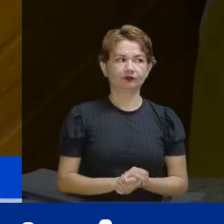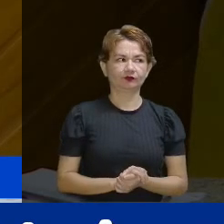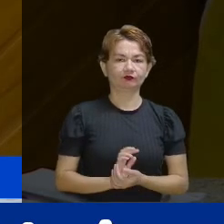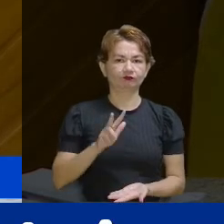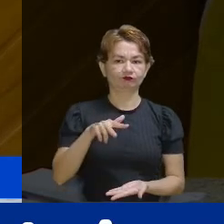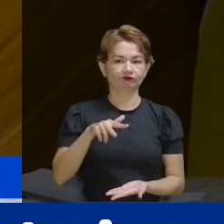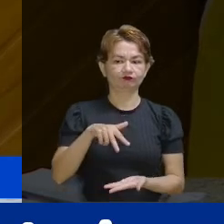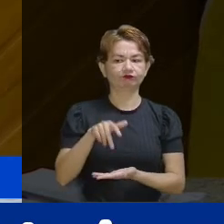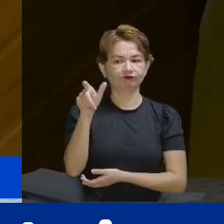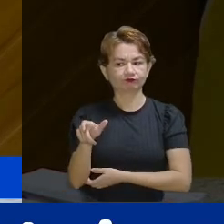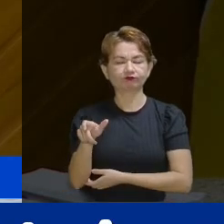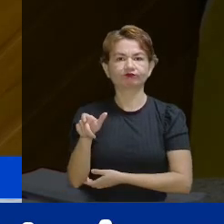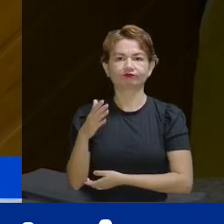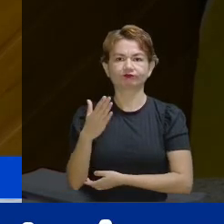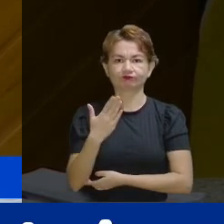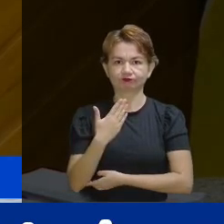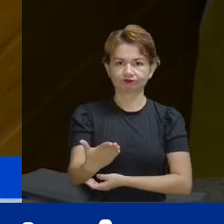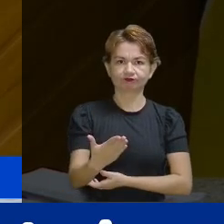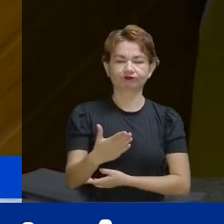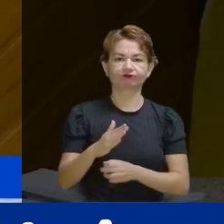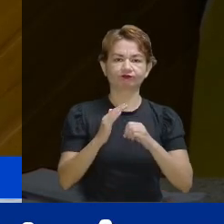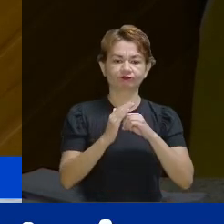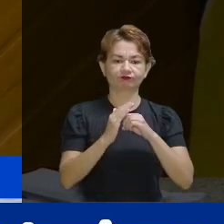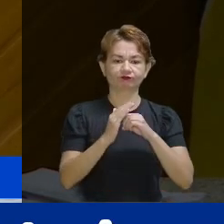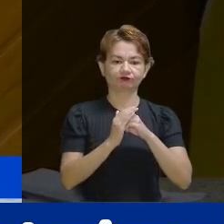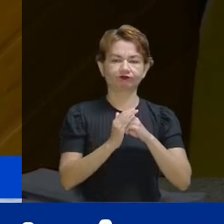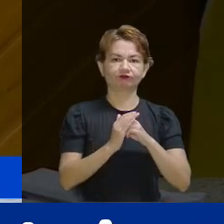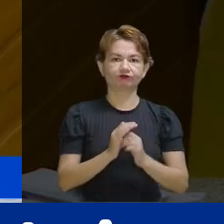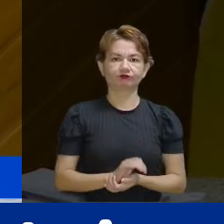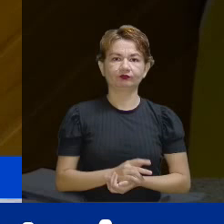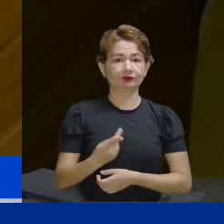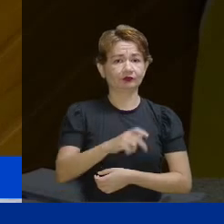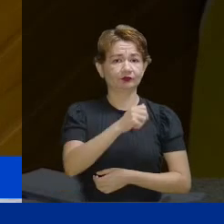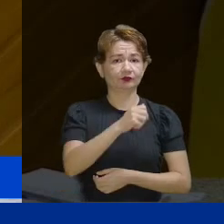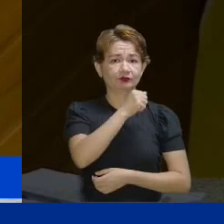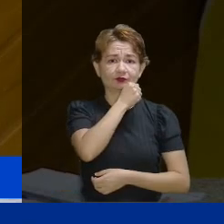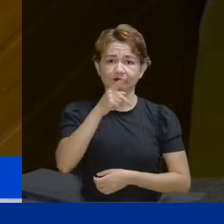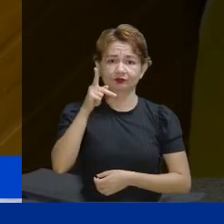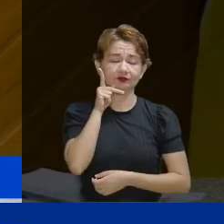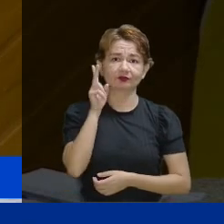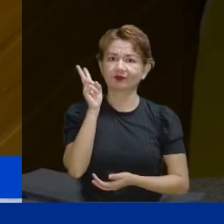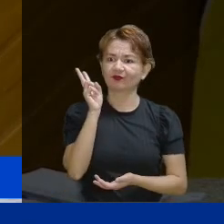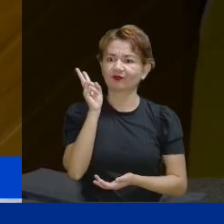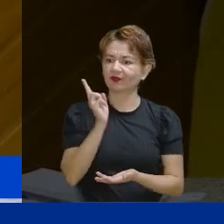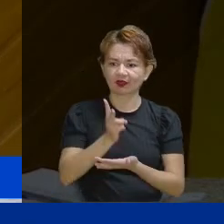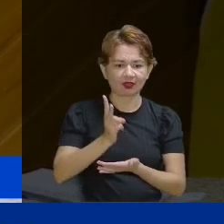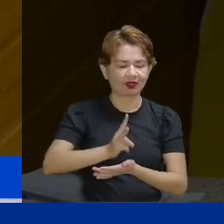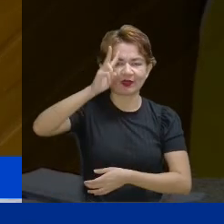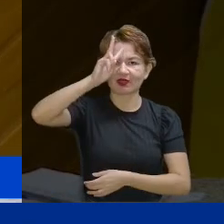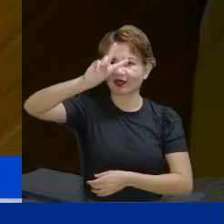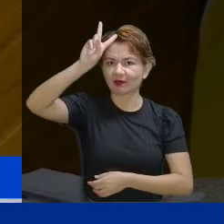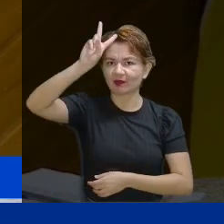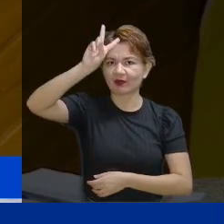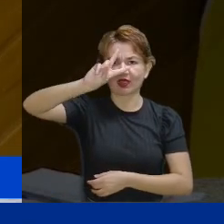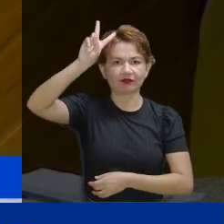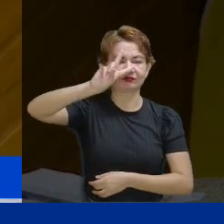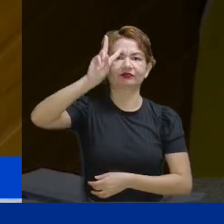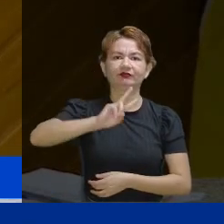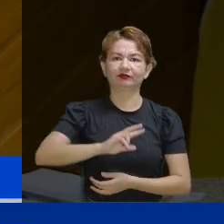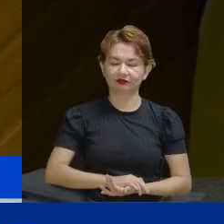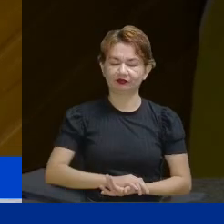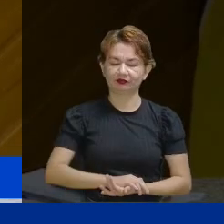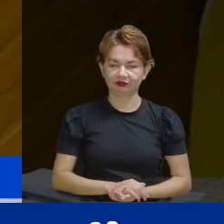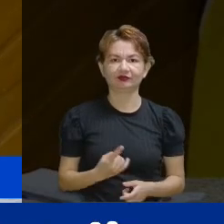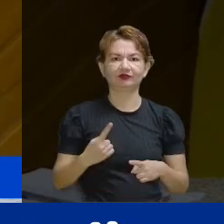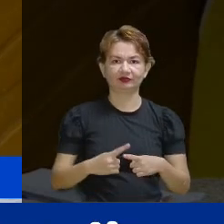postura que o senhor teve perante o Tribunal Regional Eleitoral do Amapá nunca será esquecida por nós. Eu sempre digo